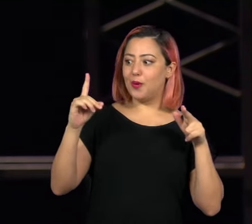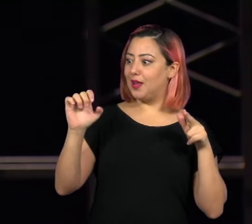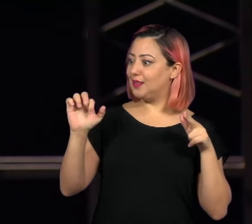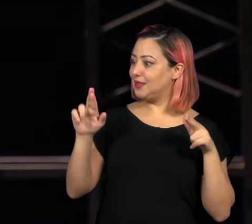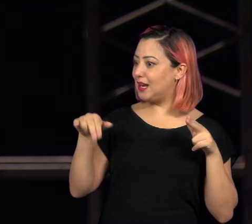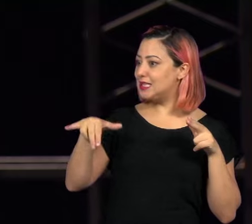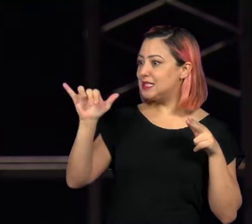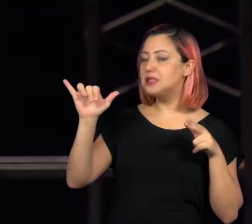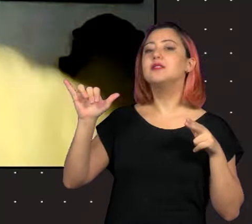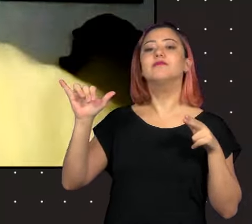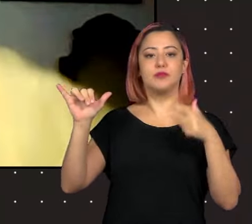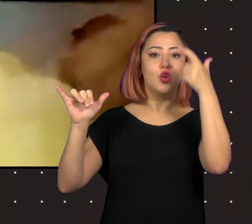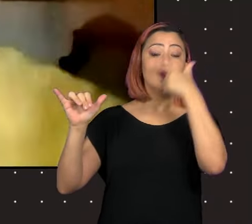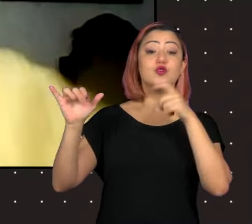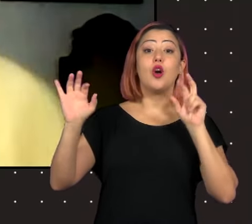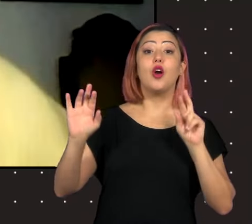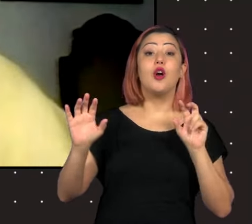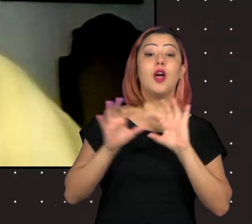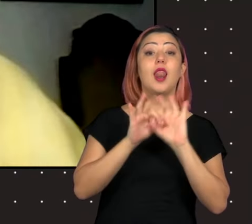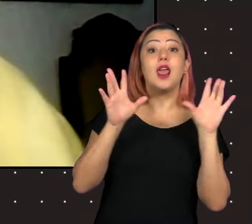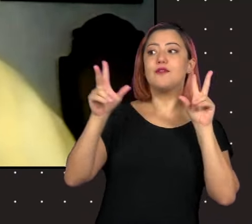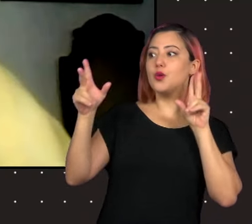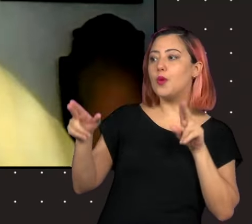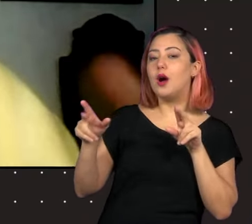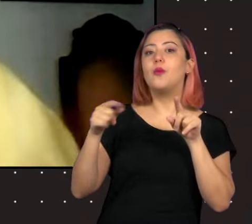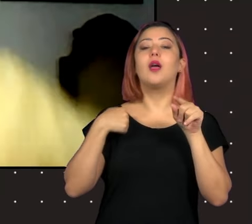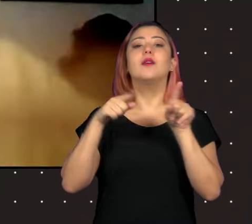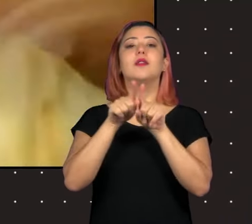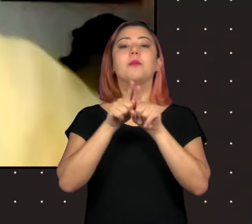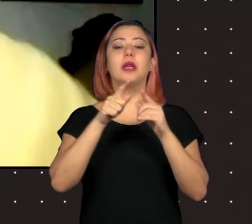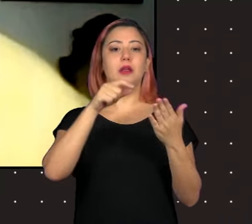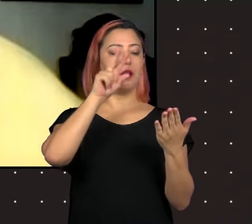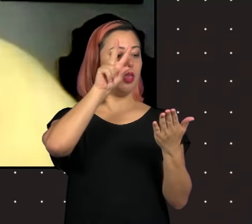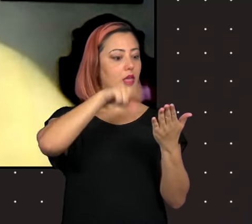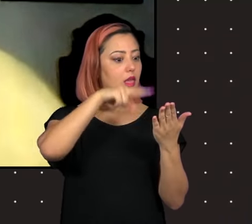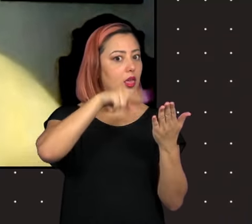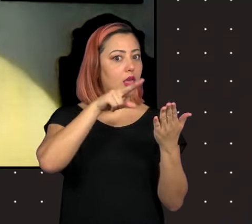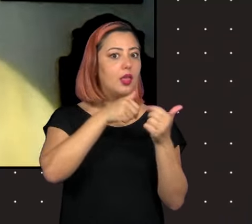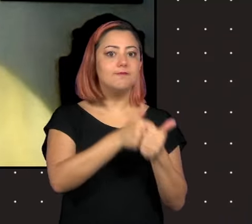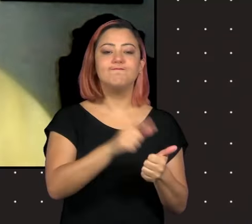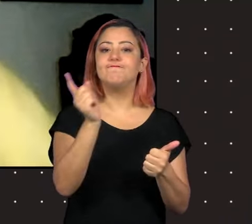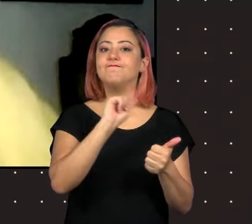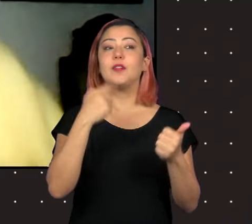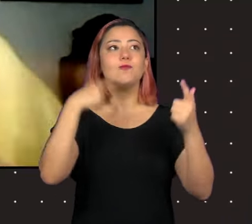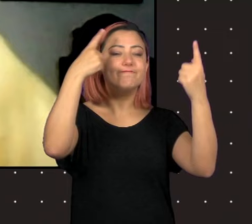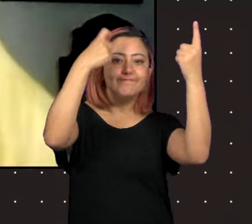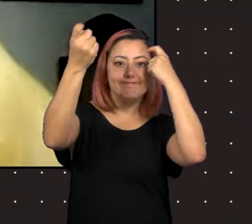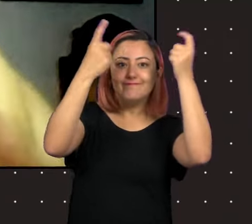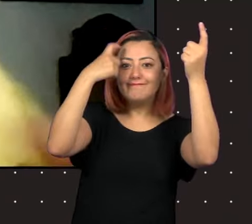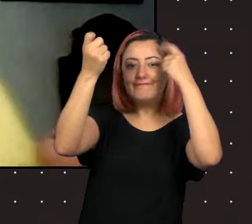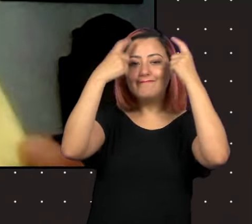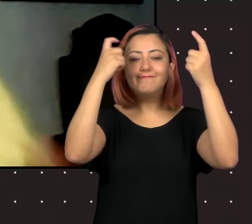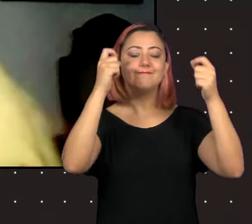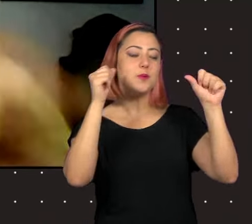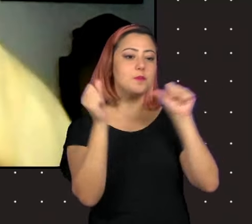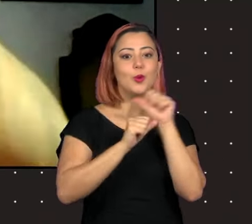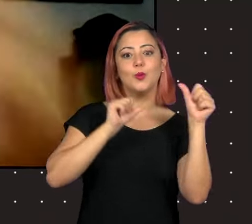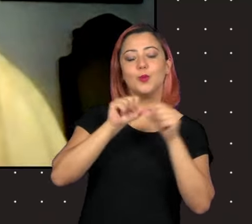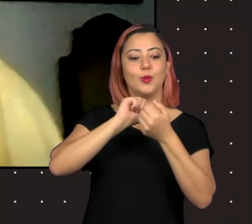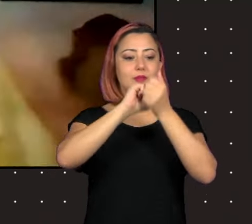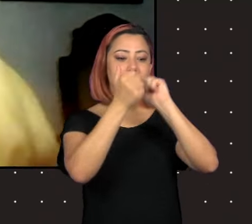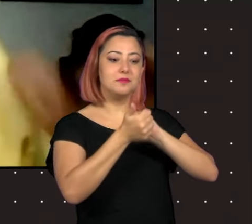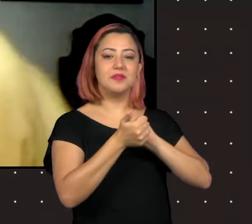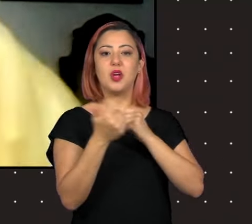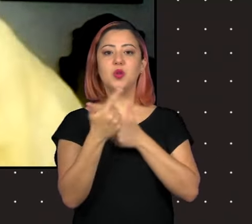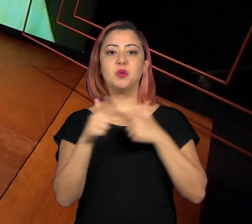como a Dercy Gonçalves, eu improviso o meu texto, eu falo o que me vem na cabeça, eu não tenho nenhum